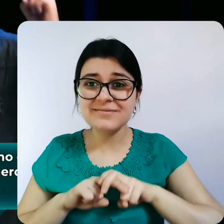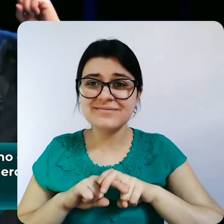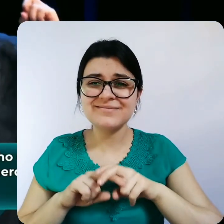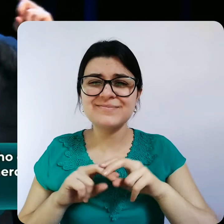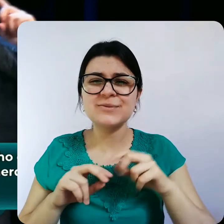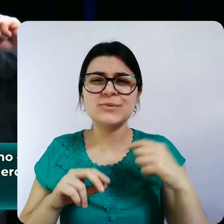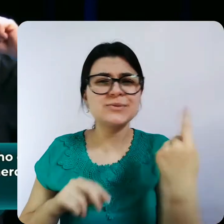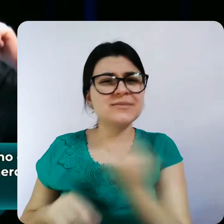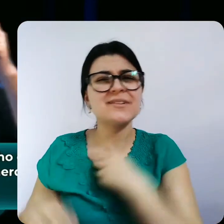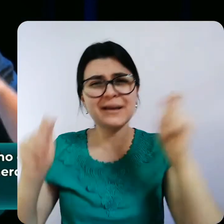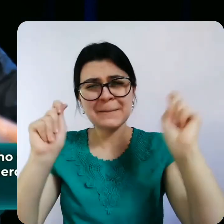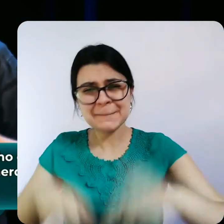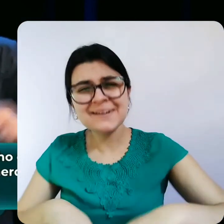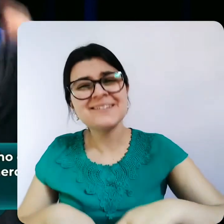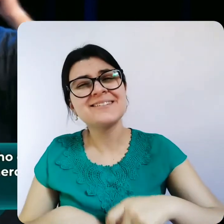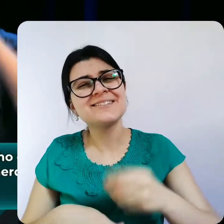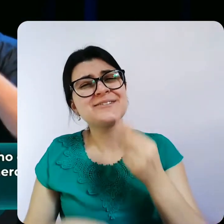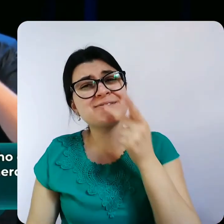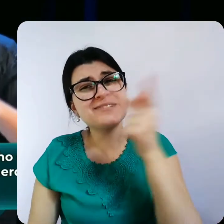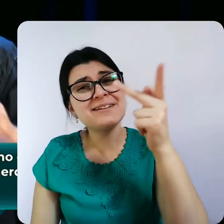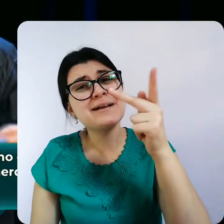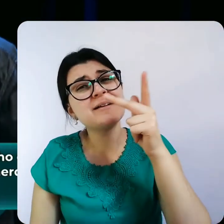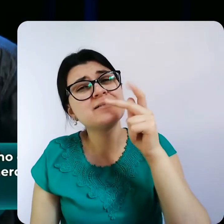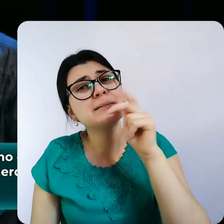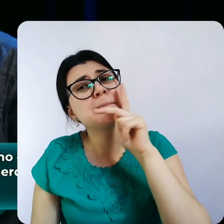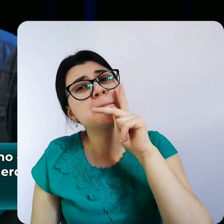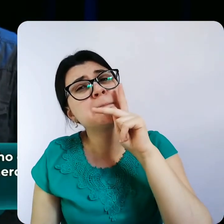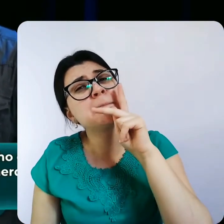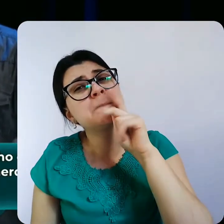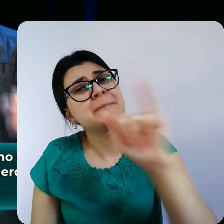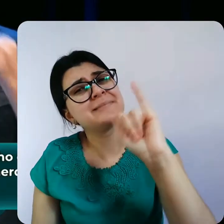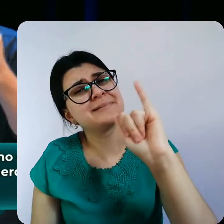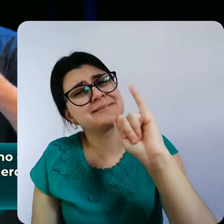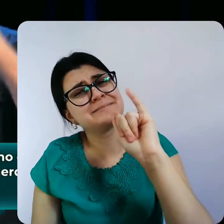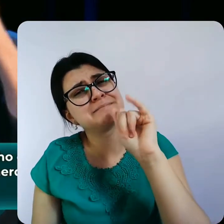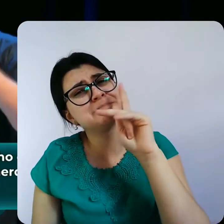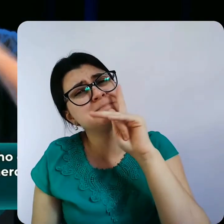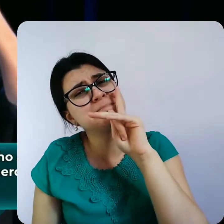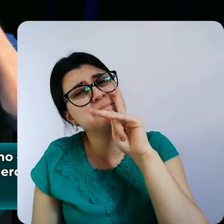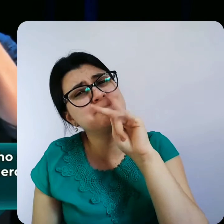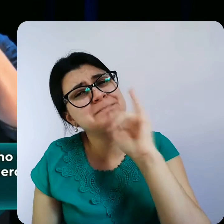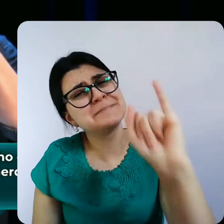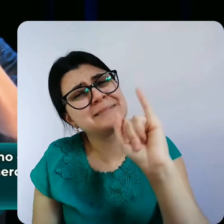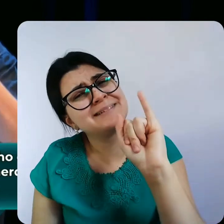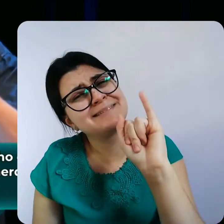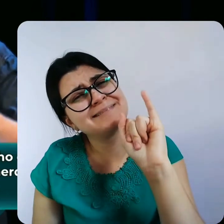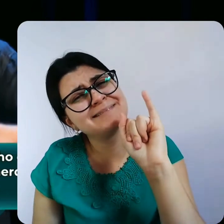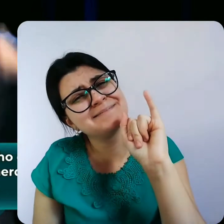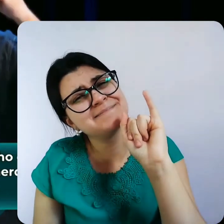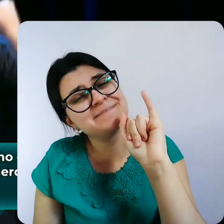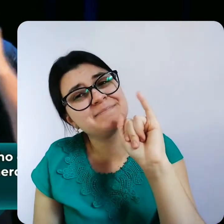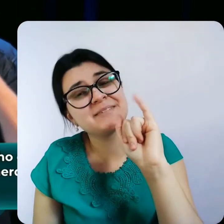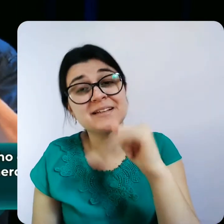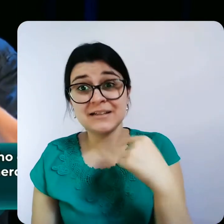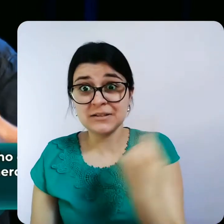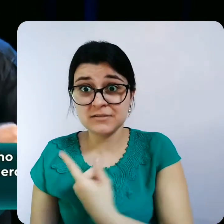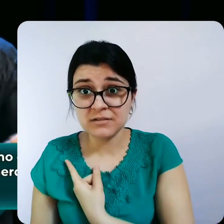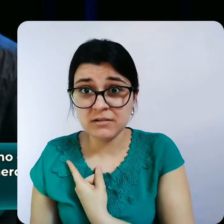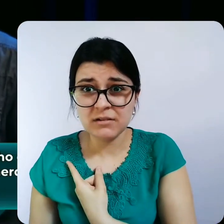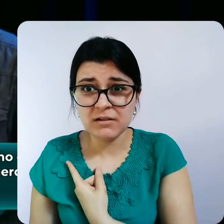Agora você já não é escravo, mas filho de Deus. Olha isso, agora você já não é escravo,